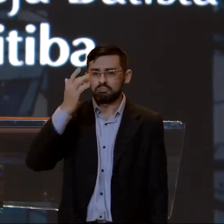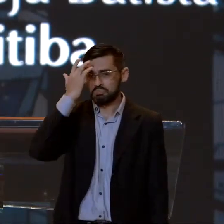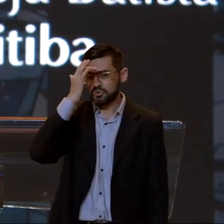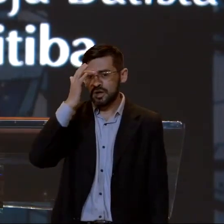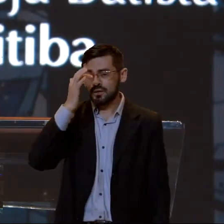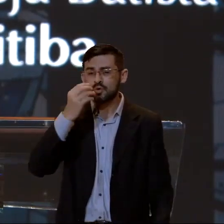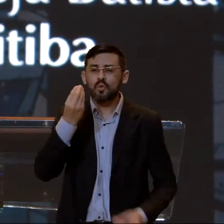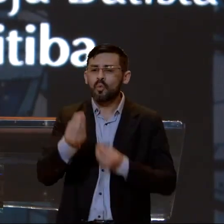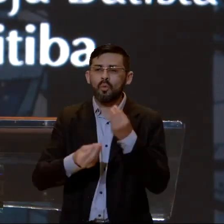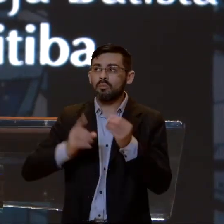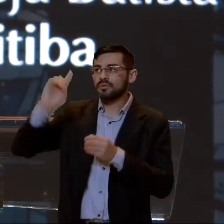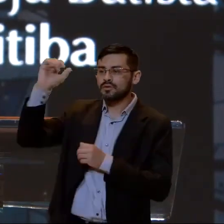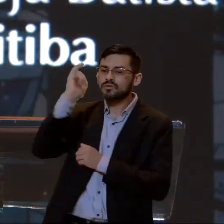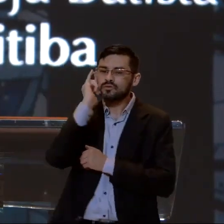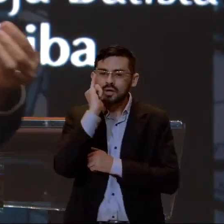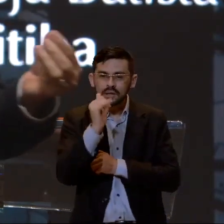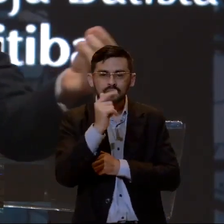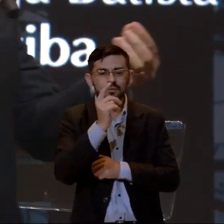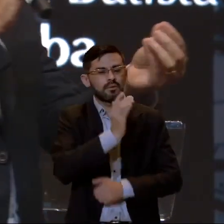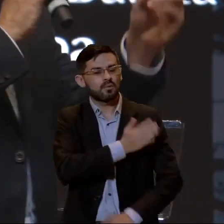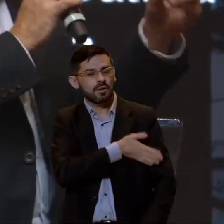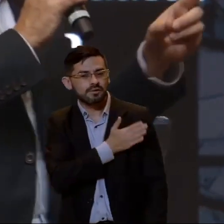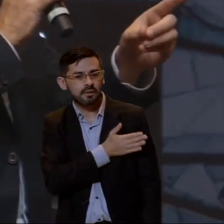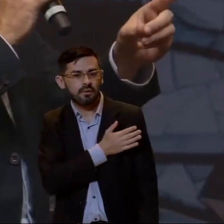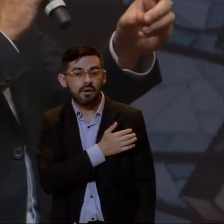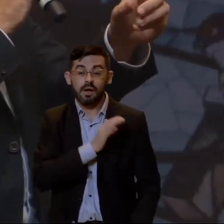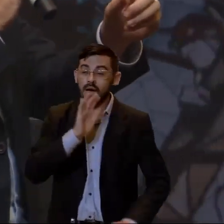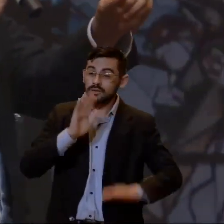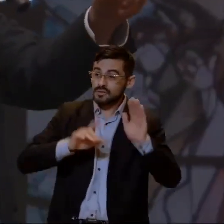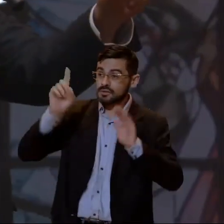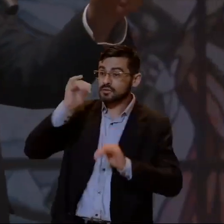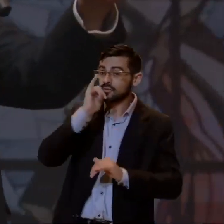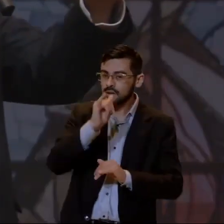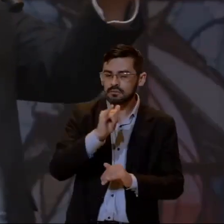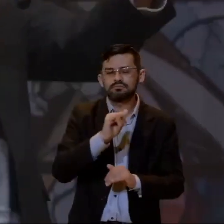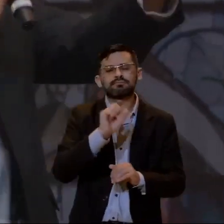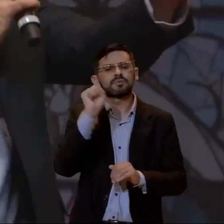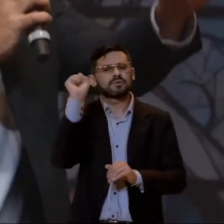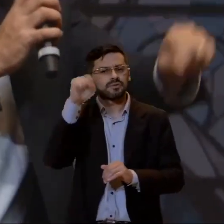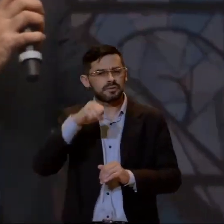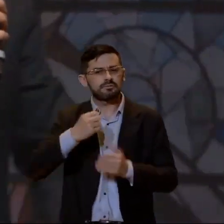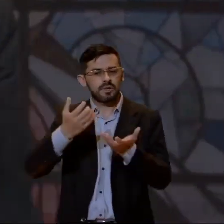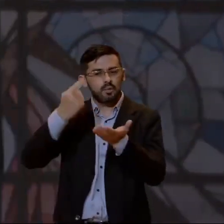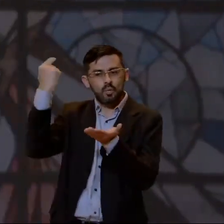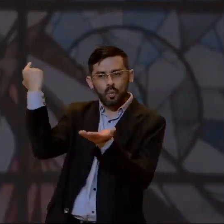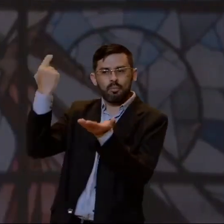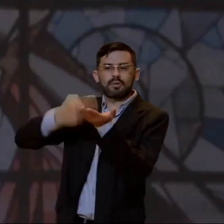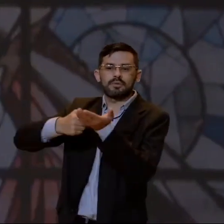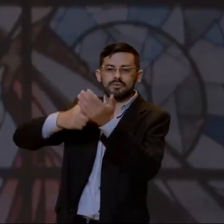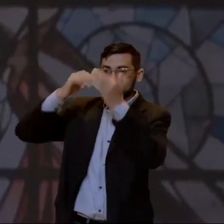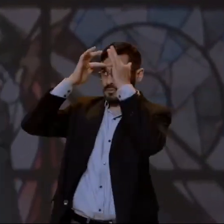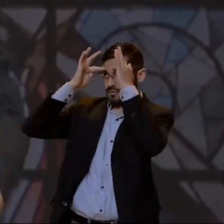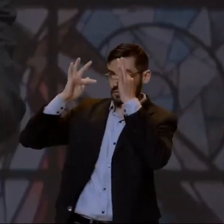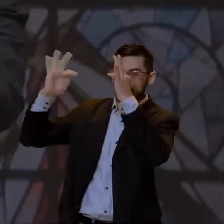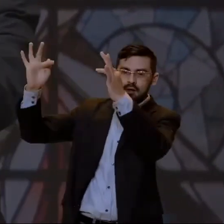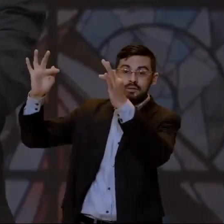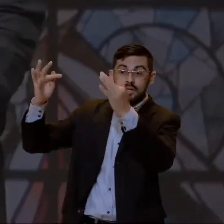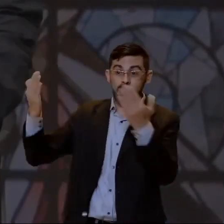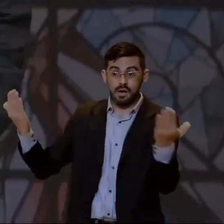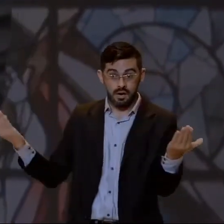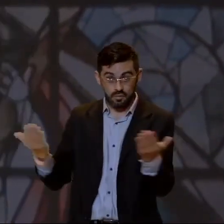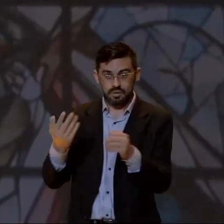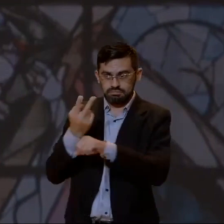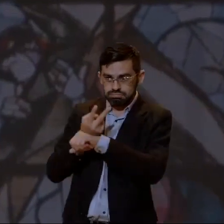questão, como Deus está falando ao seu coração. Talvez para alguns Ele está dizendo: sim, eu quero um compromisso de fidelidade, está na hora